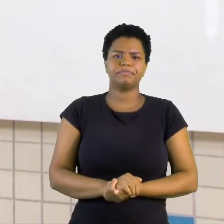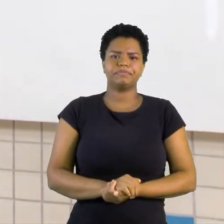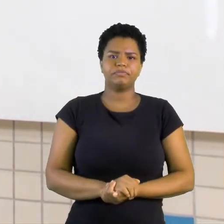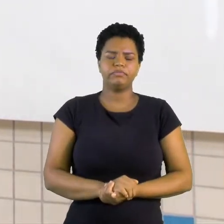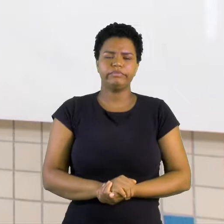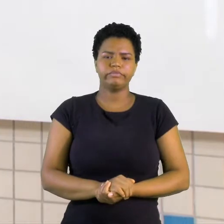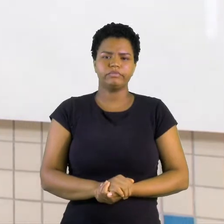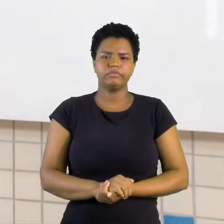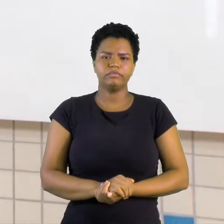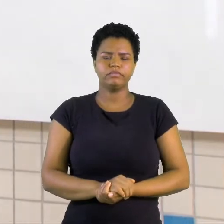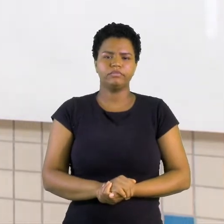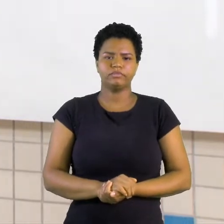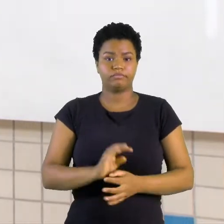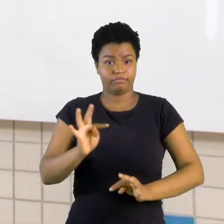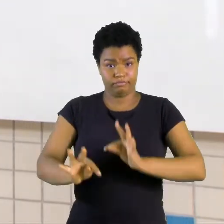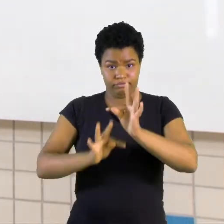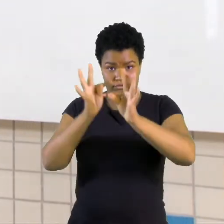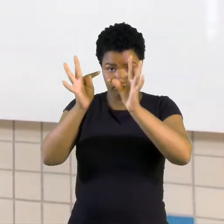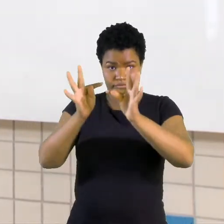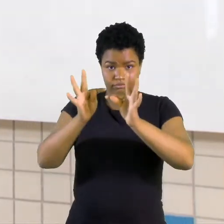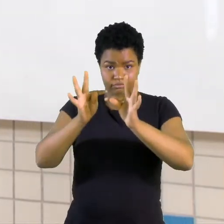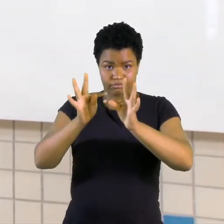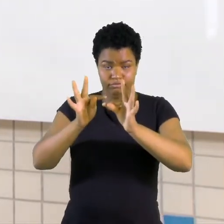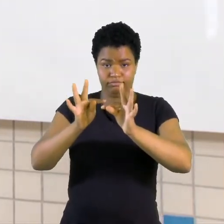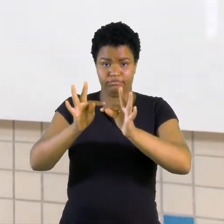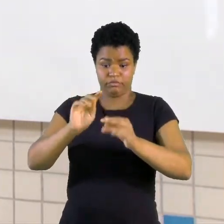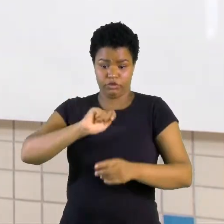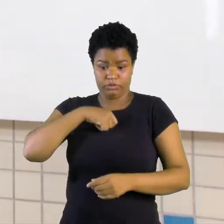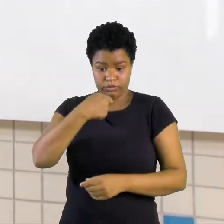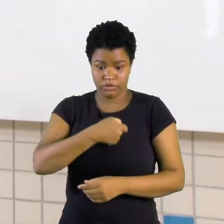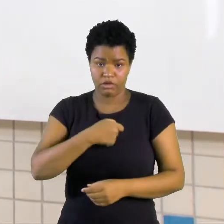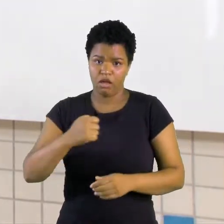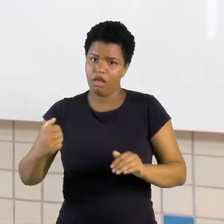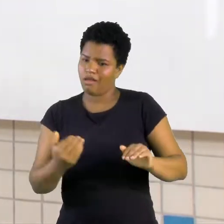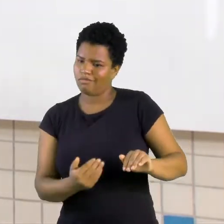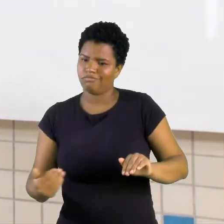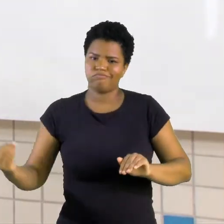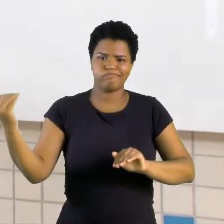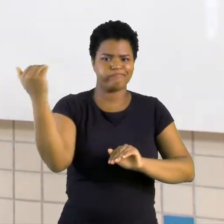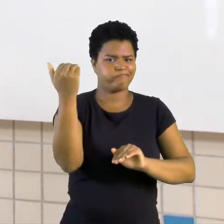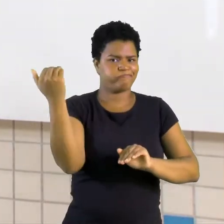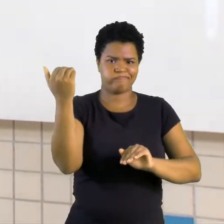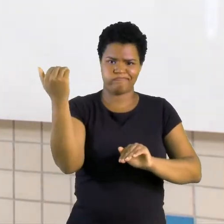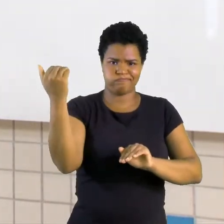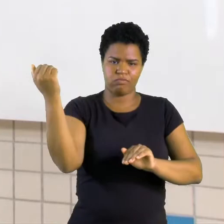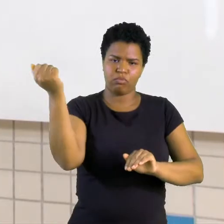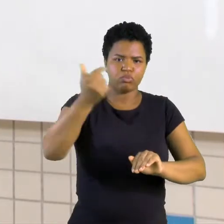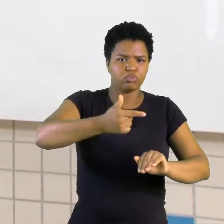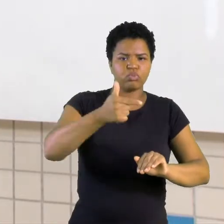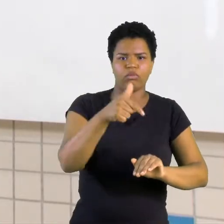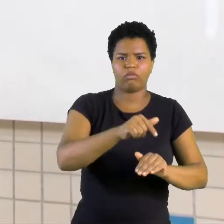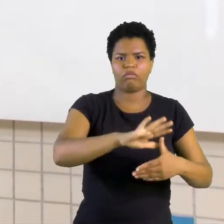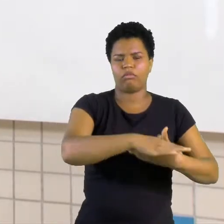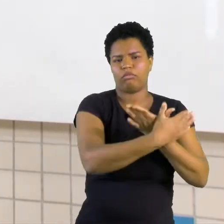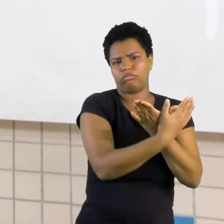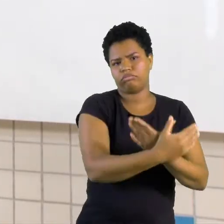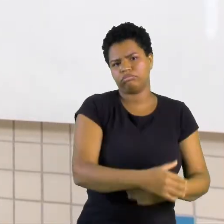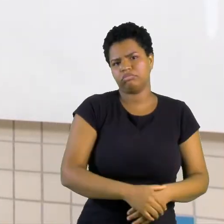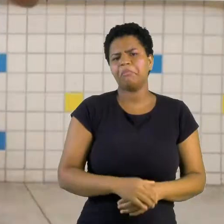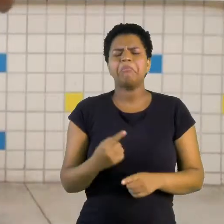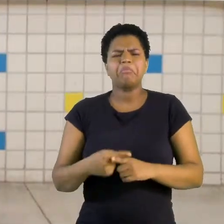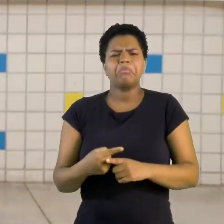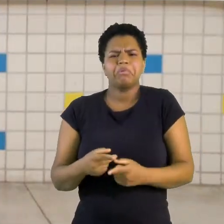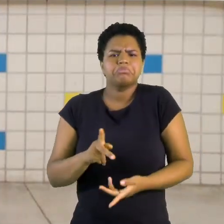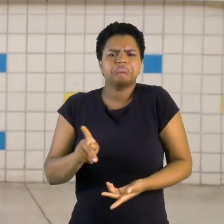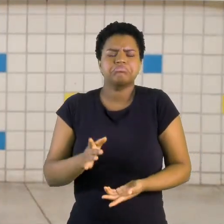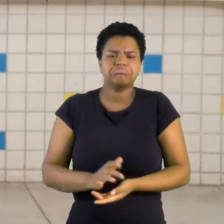seja, a tecnologia bélica dos espanhóis eram superiores à dos nativos astecas. Por quê, professor?